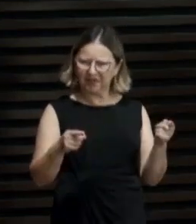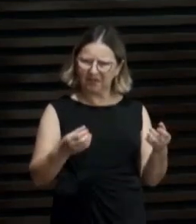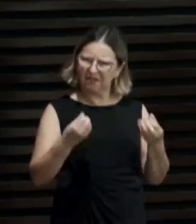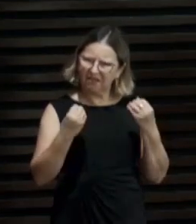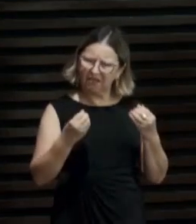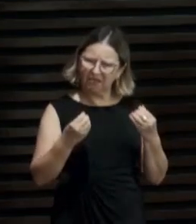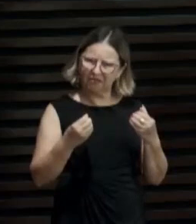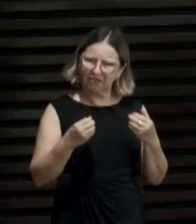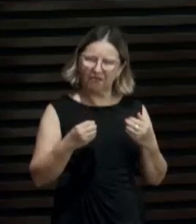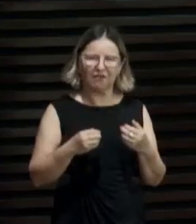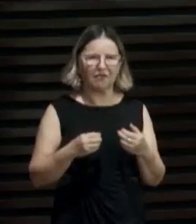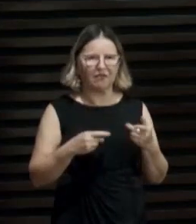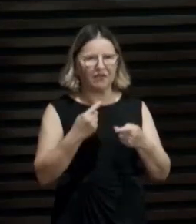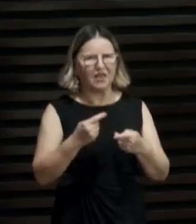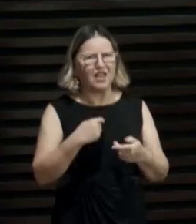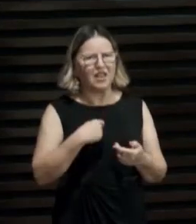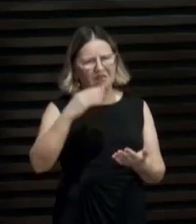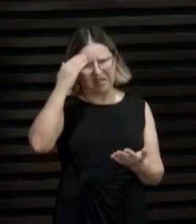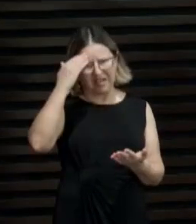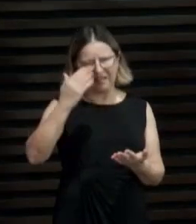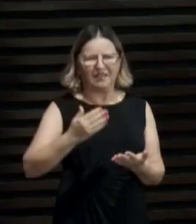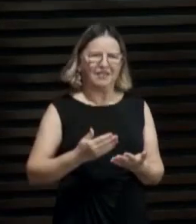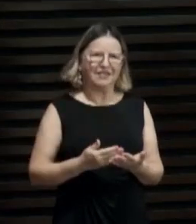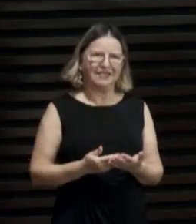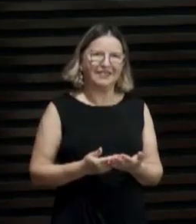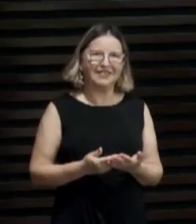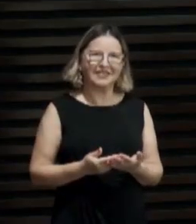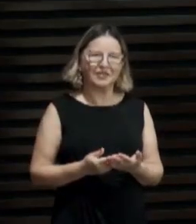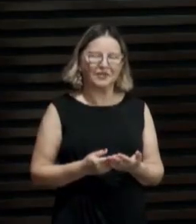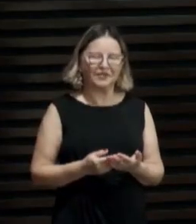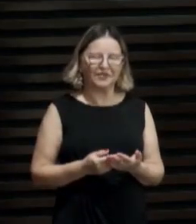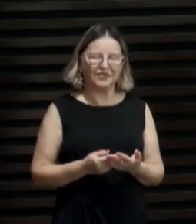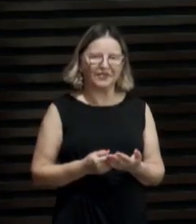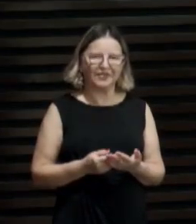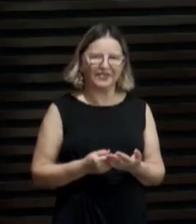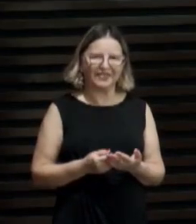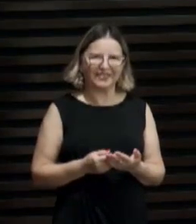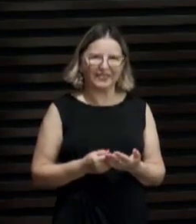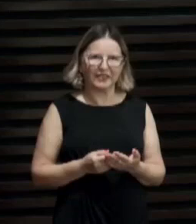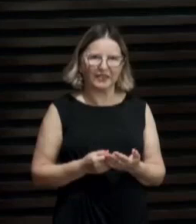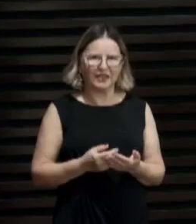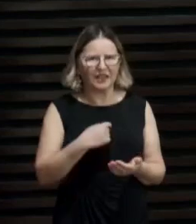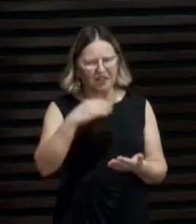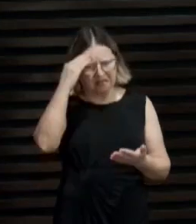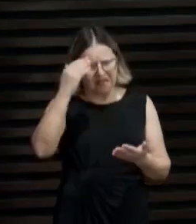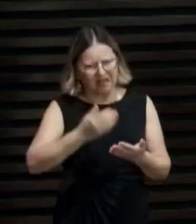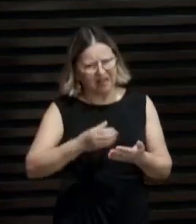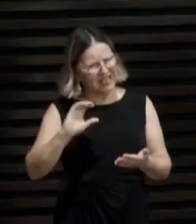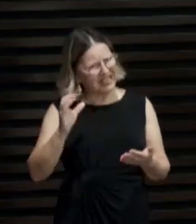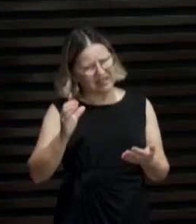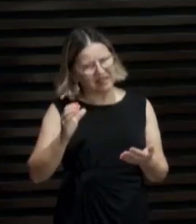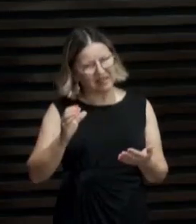eu creio. Vamos usar o termo creio, que aí fica melhor para nós entendermos o que nós queremos colocar aqui pelo texto. Eu creio na ciência. Se